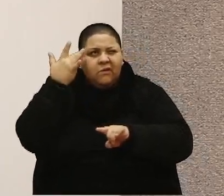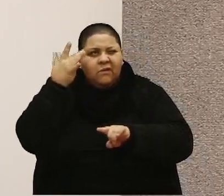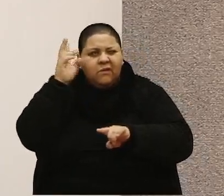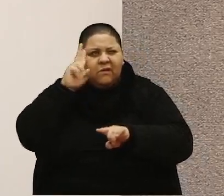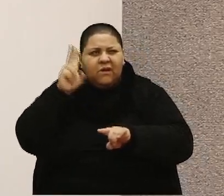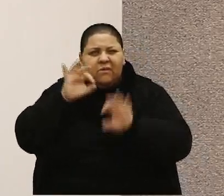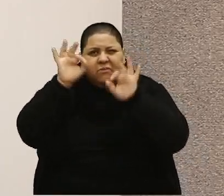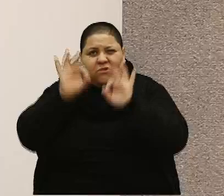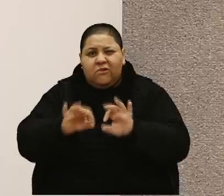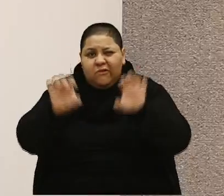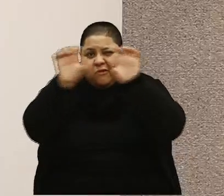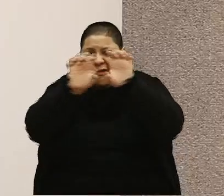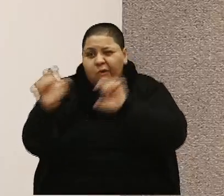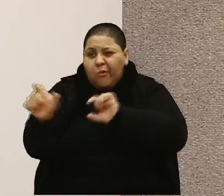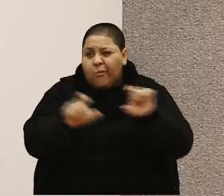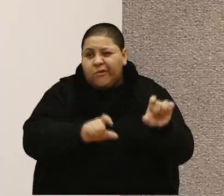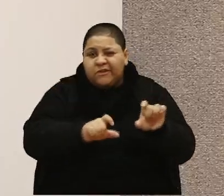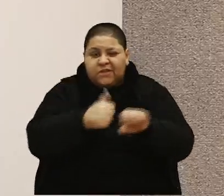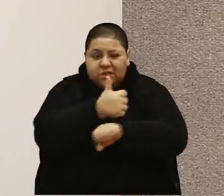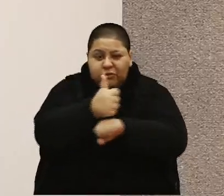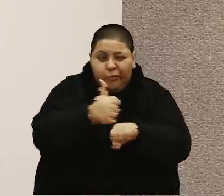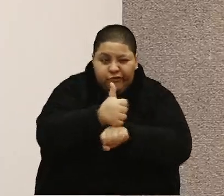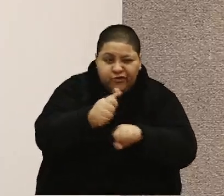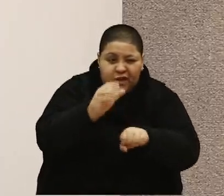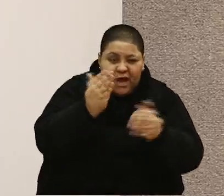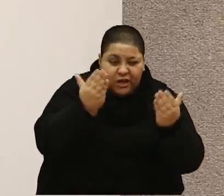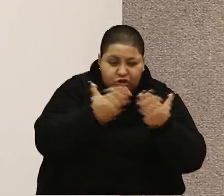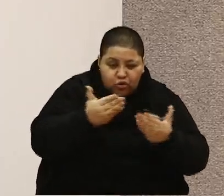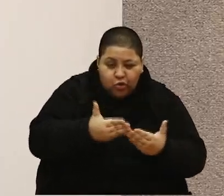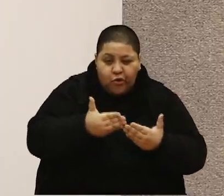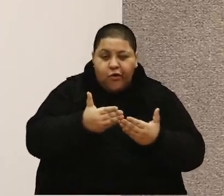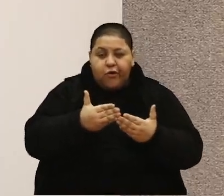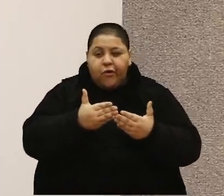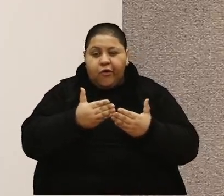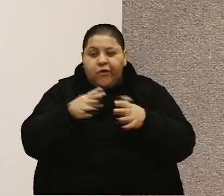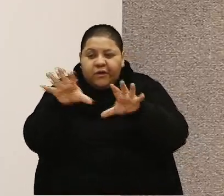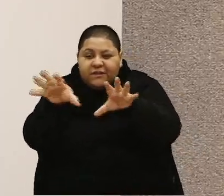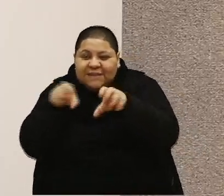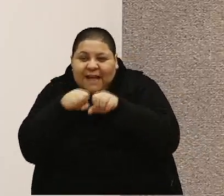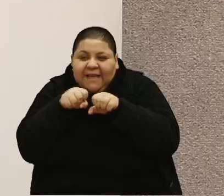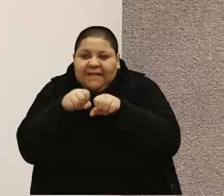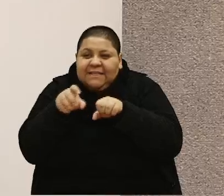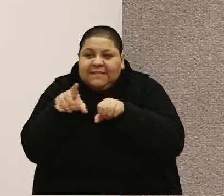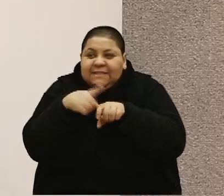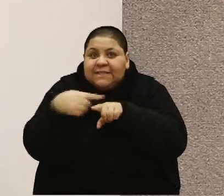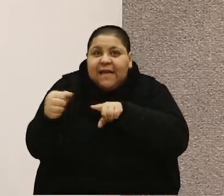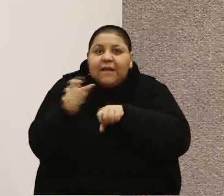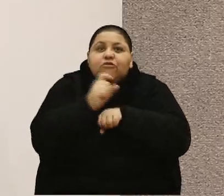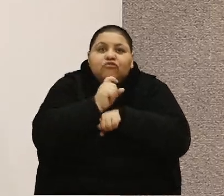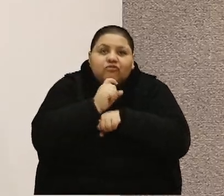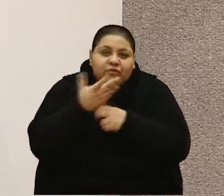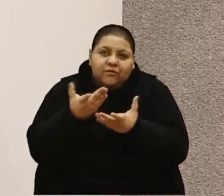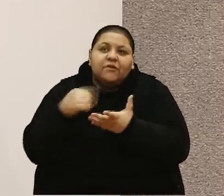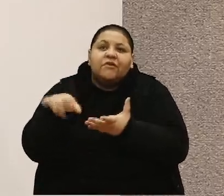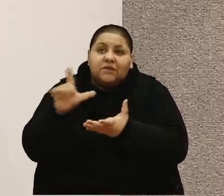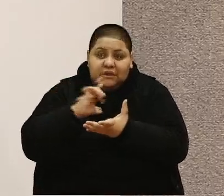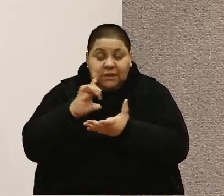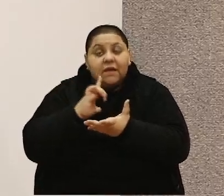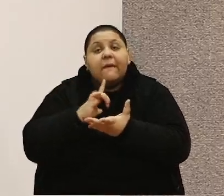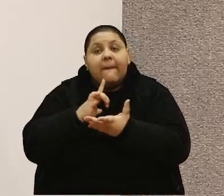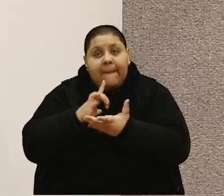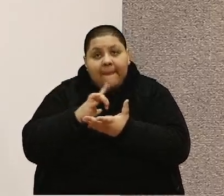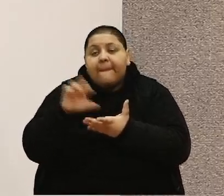estrutura, as pessoas podendo se profissionalizar, se recolher deste frio, etc. Então, a gente tem que, de